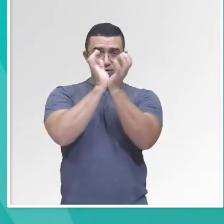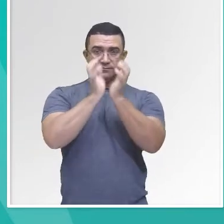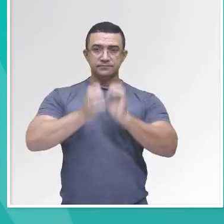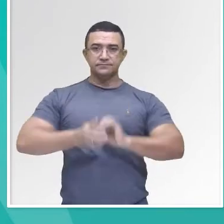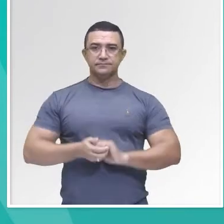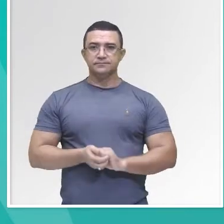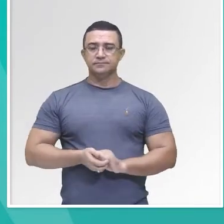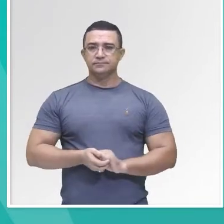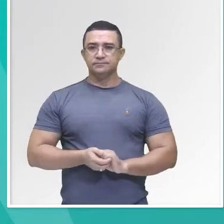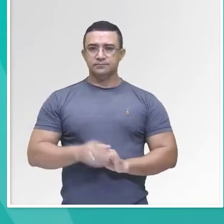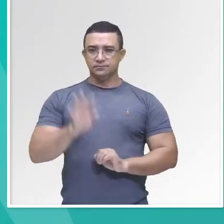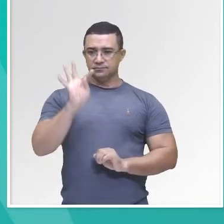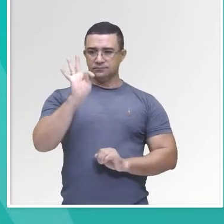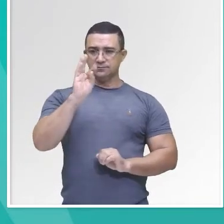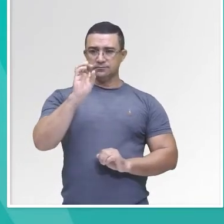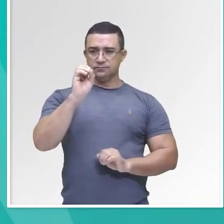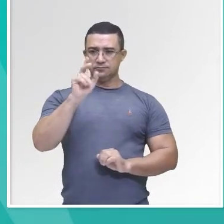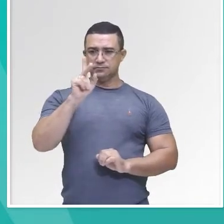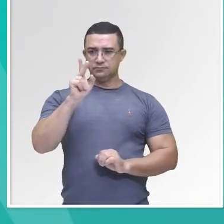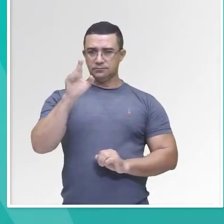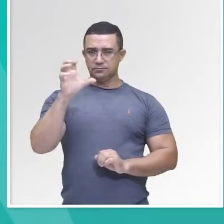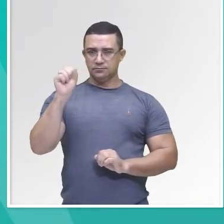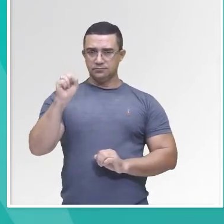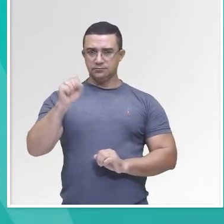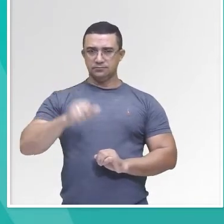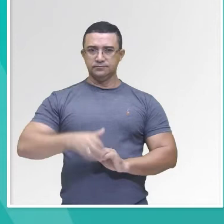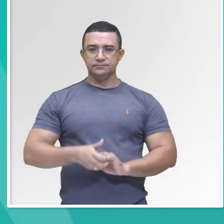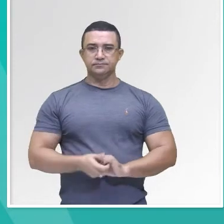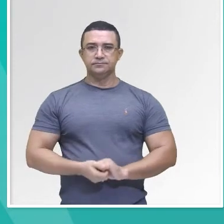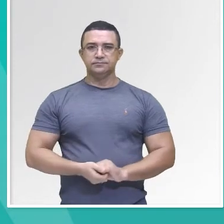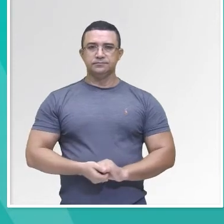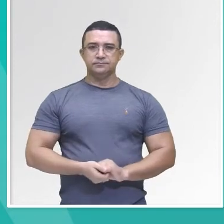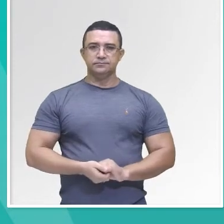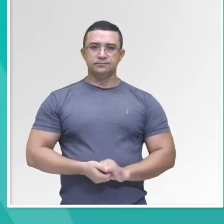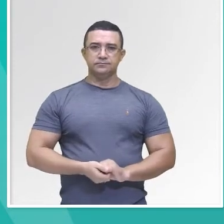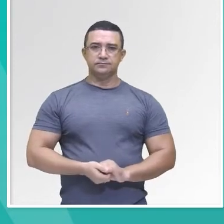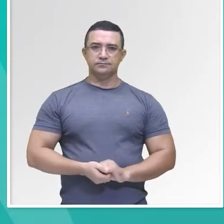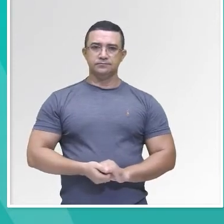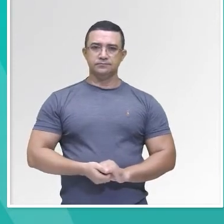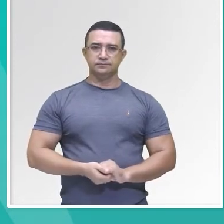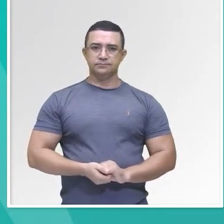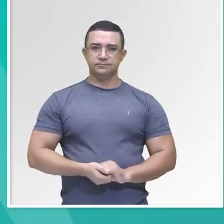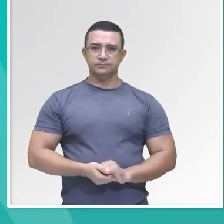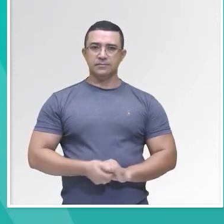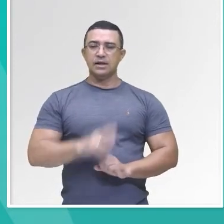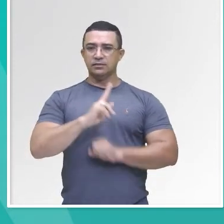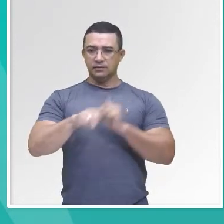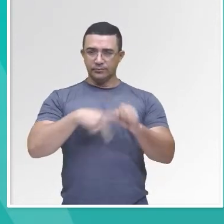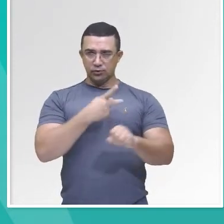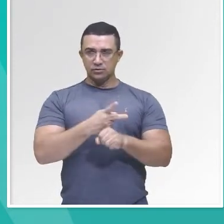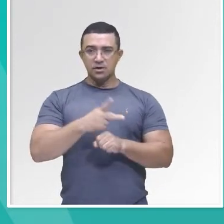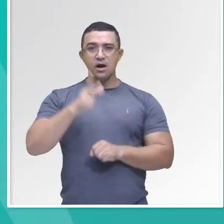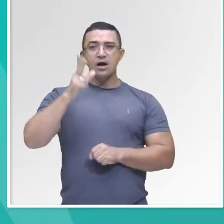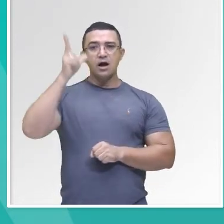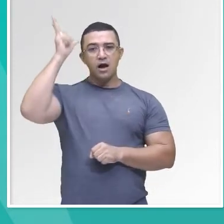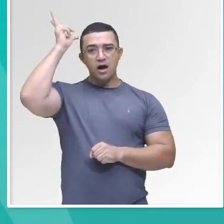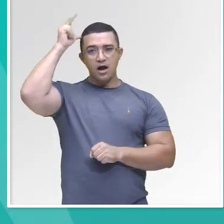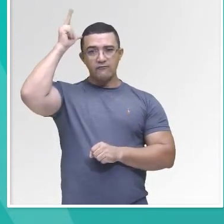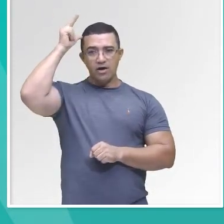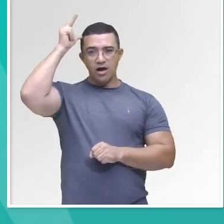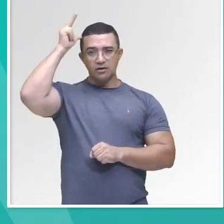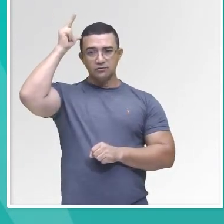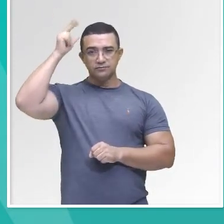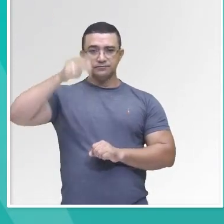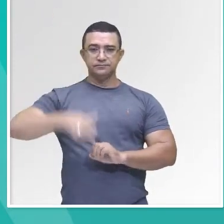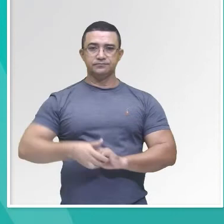certo? Cada uma no seu cantinho. Logo em seguida, vão vir os cavalos,